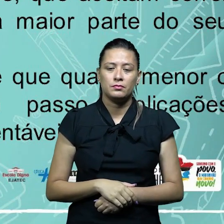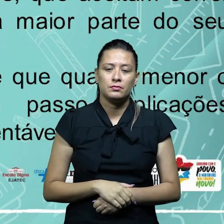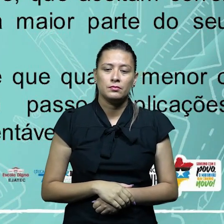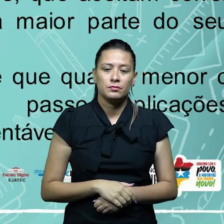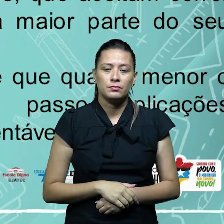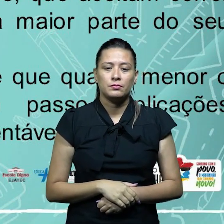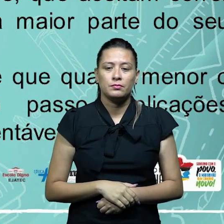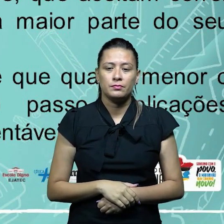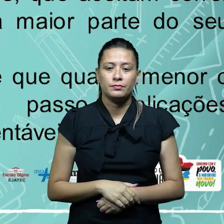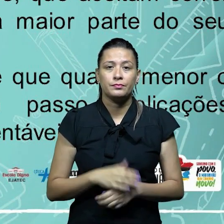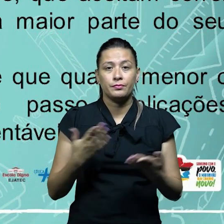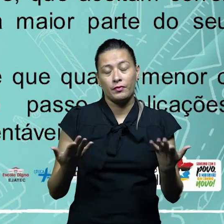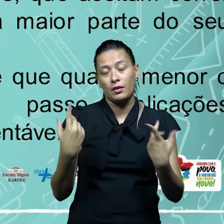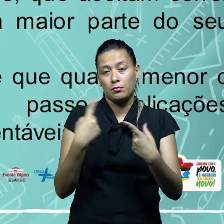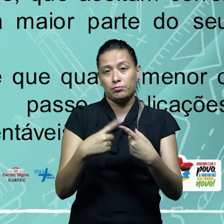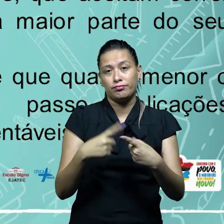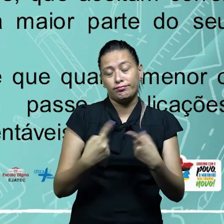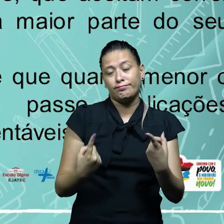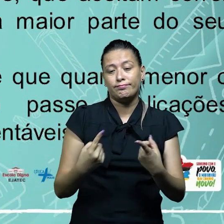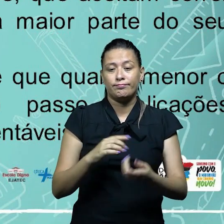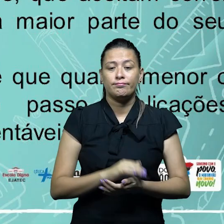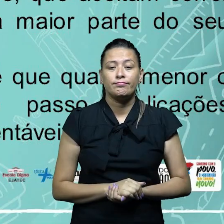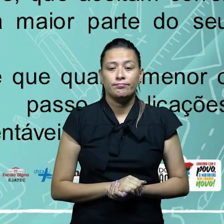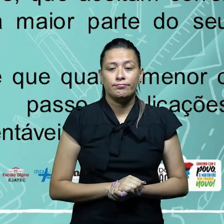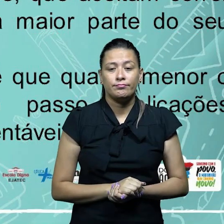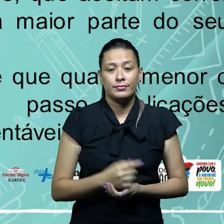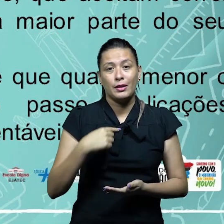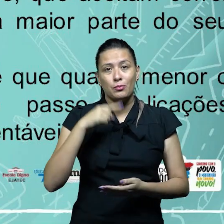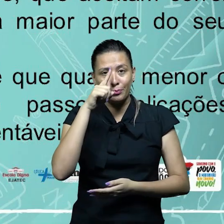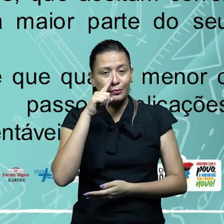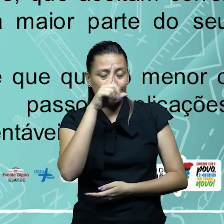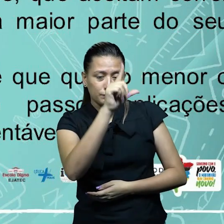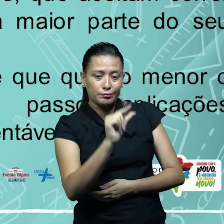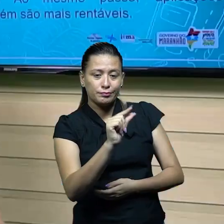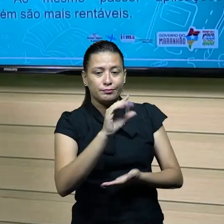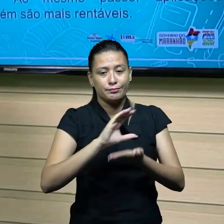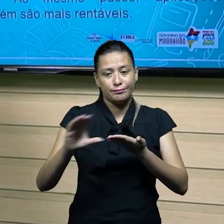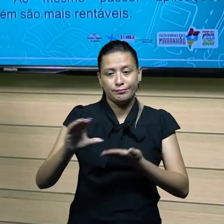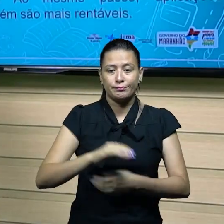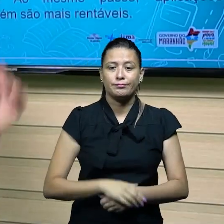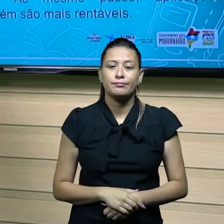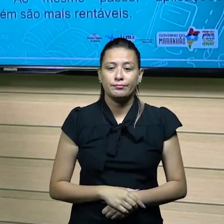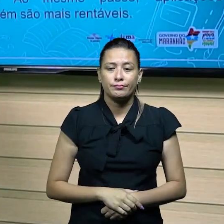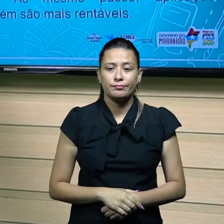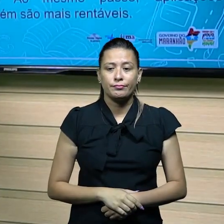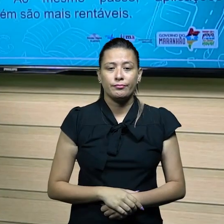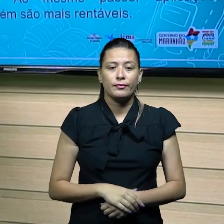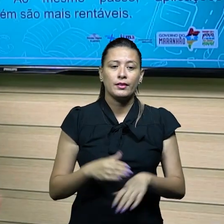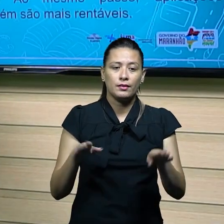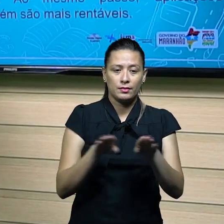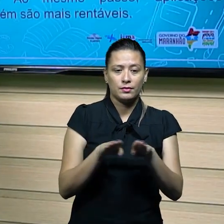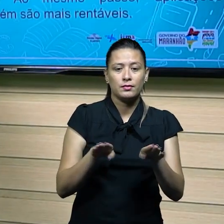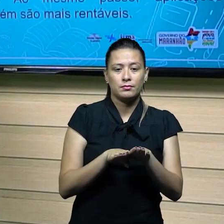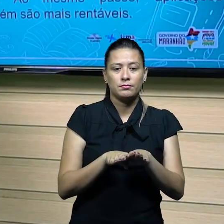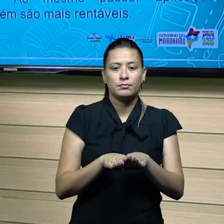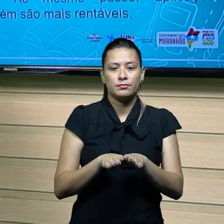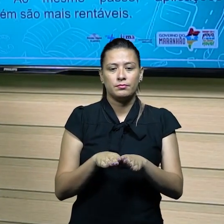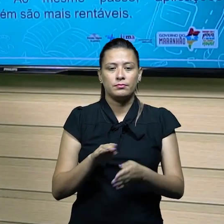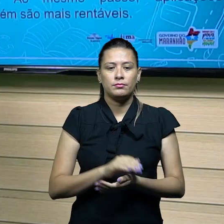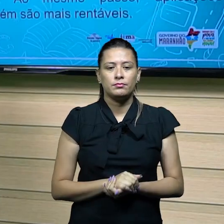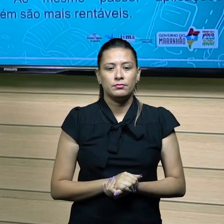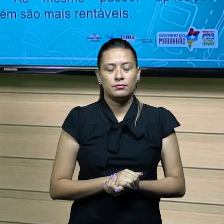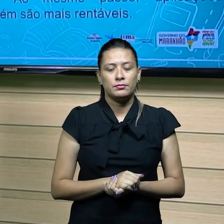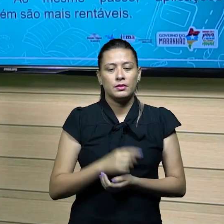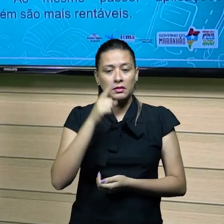contrapartida, pessoal, as aplicações consideradas de maior risco são mais rentáveis, como eu acabei de citar. Quando eu corro mais risco, eu tenho maior rentabilidade em cima